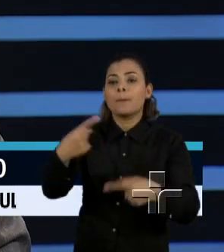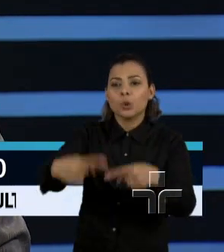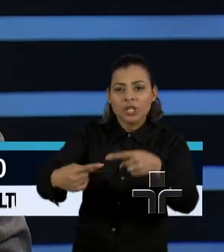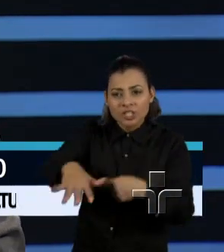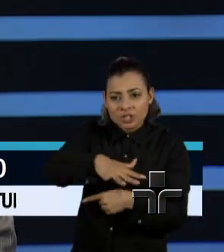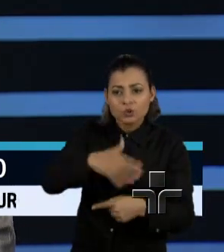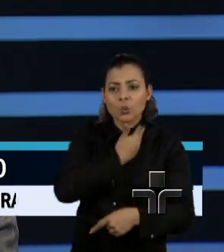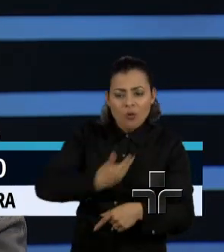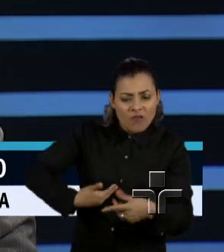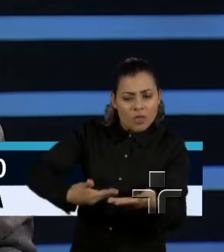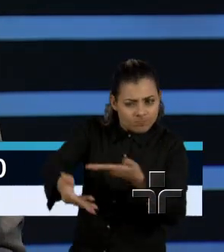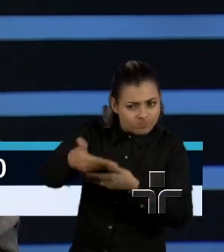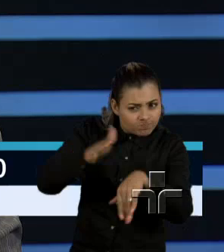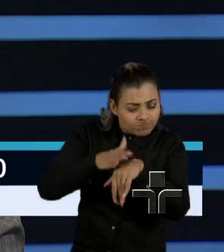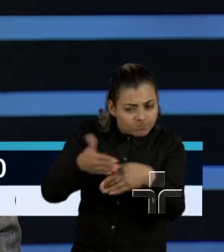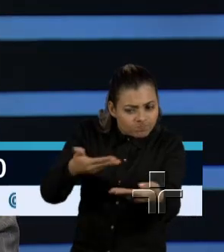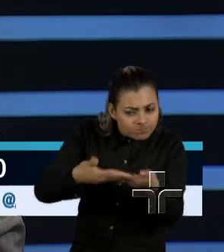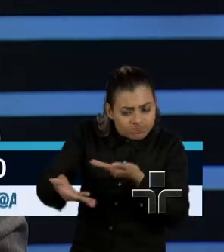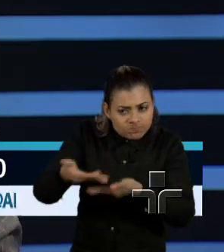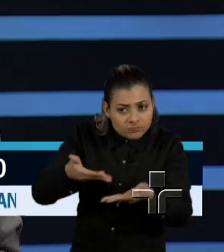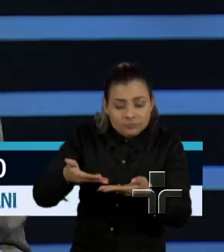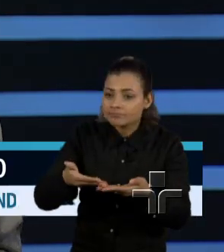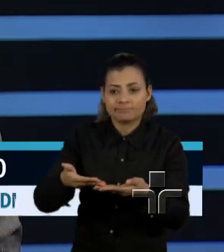do governo, isso ainda está